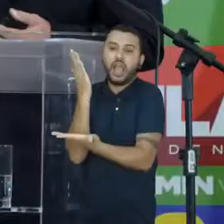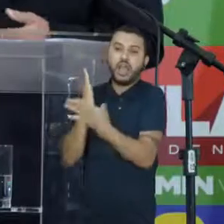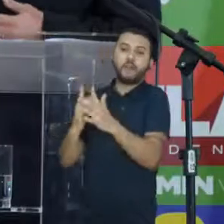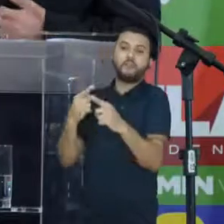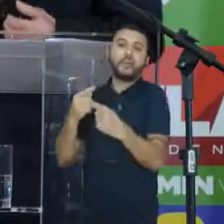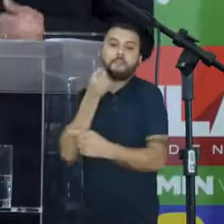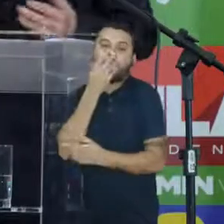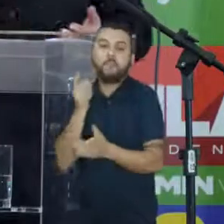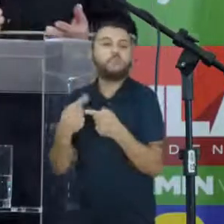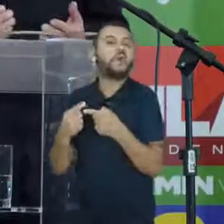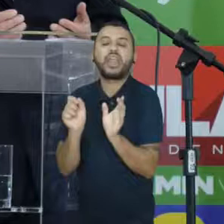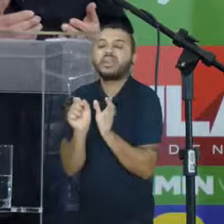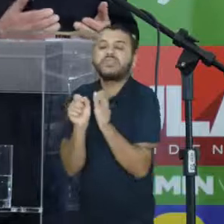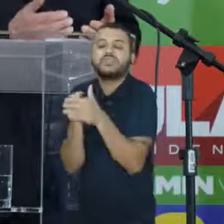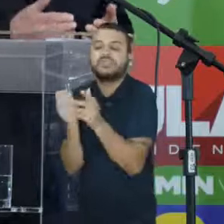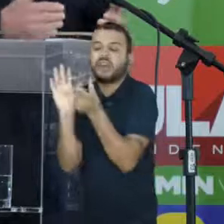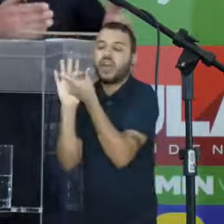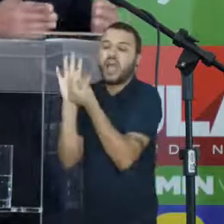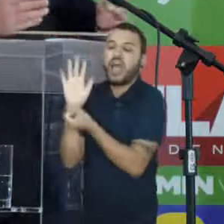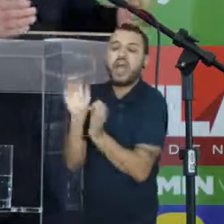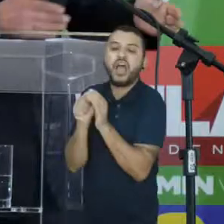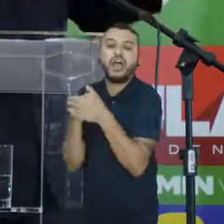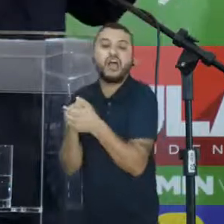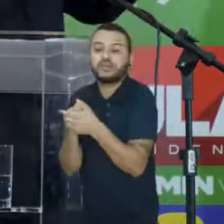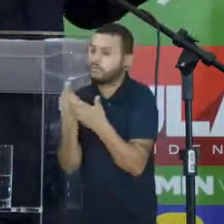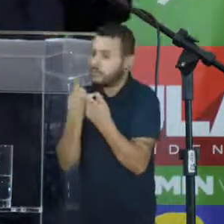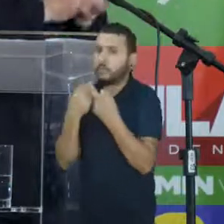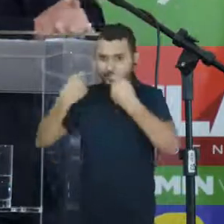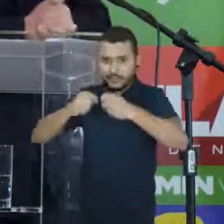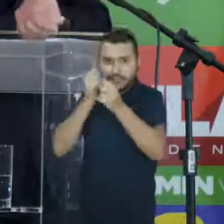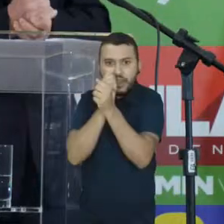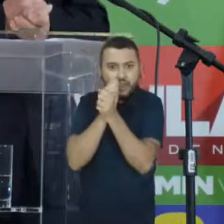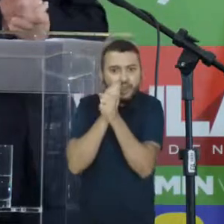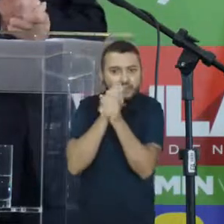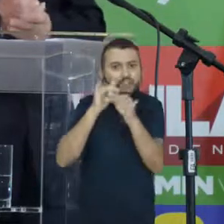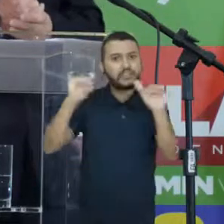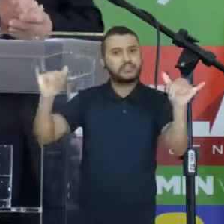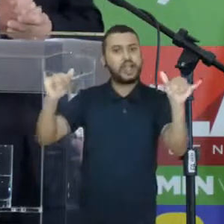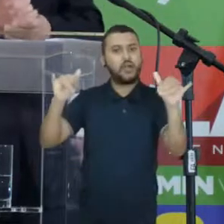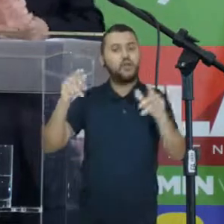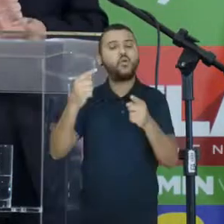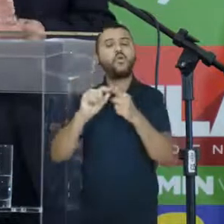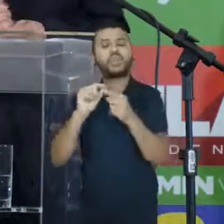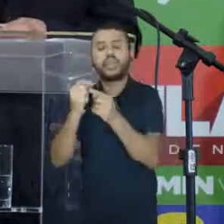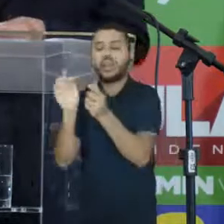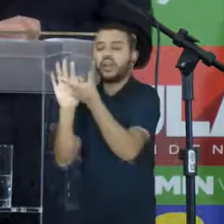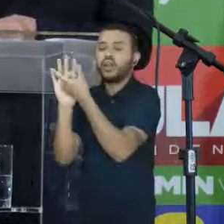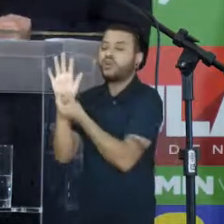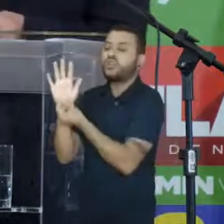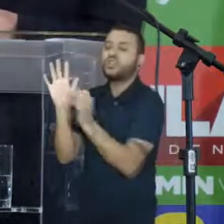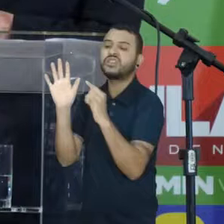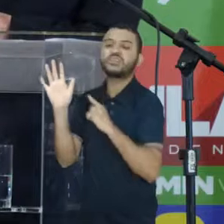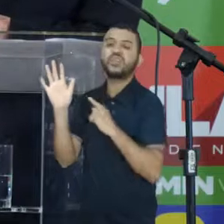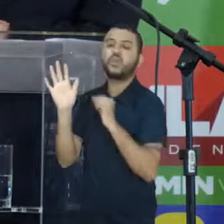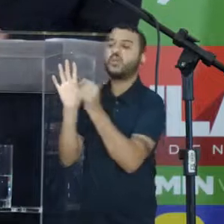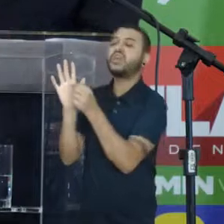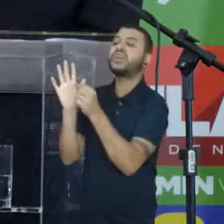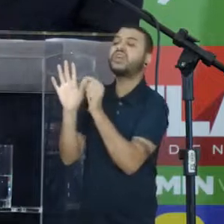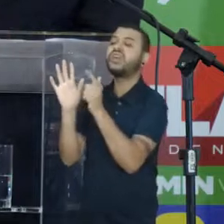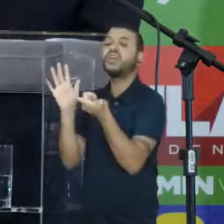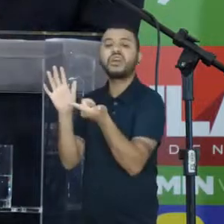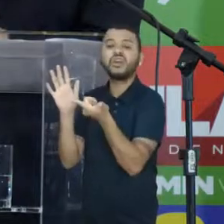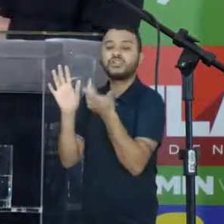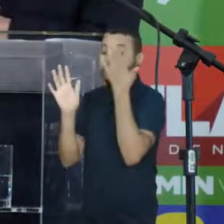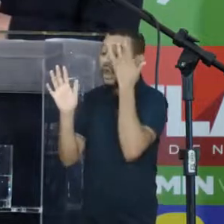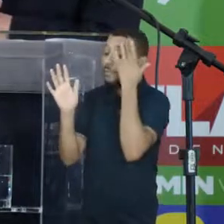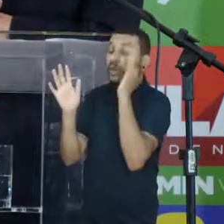poderia ser muito divulgado para que todo mundo soubesse o que, que está dentro do orçamento secreto. Nós vamos tentar ver a possibilidade de